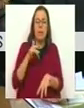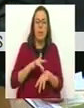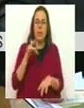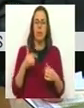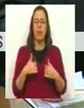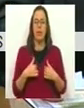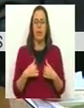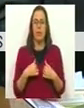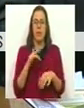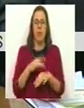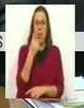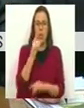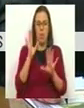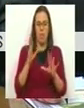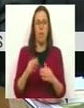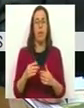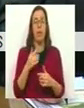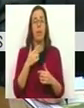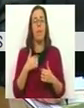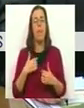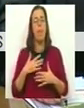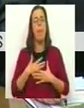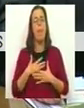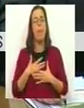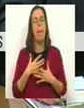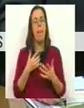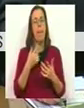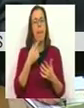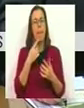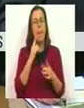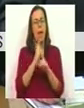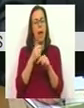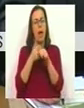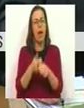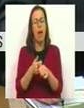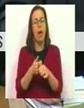sensível relativamente a uma coisa. Nós cansamos muito à luz